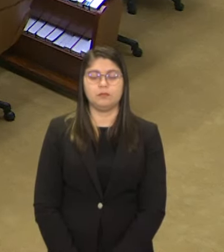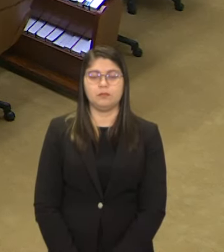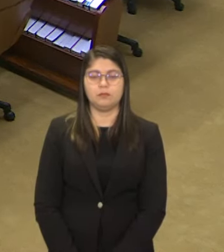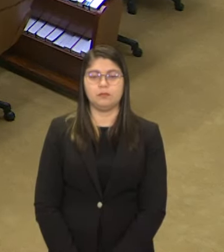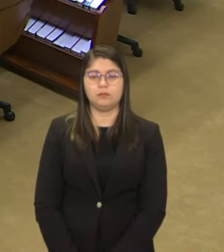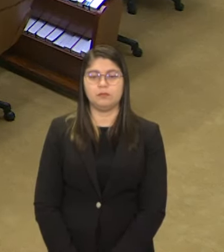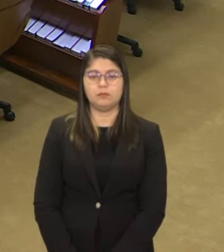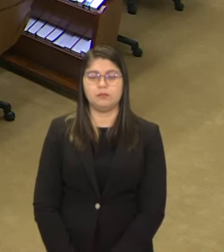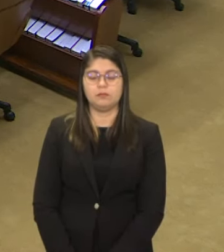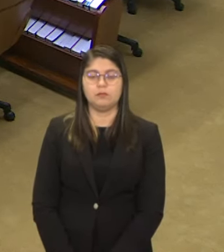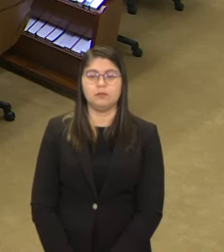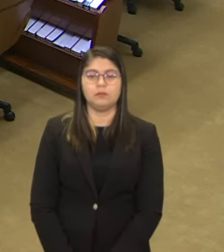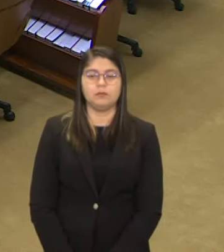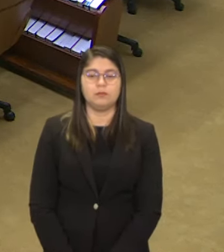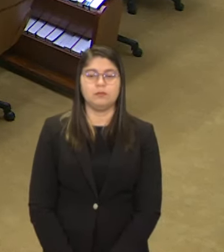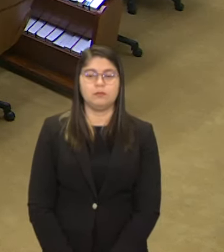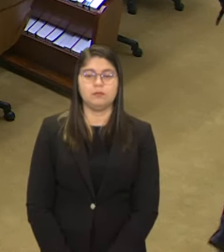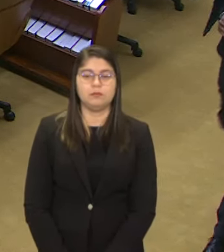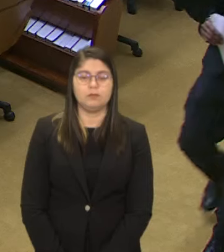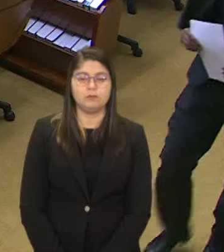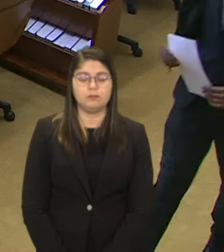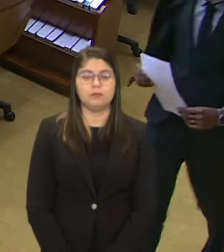converter em mérito logo.